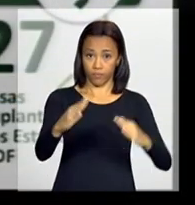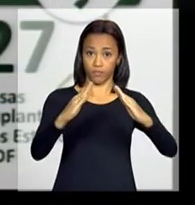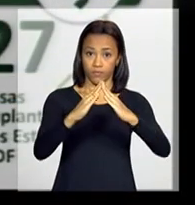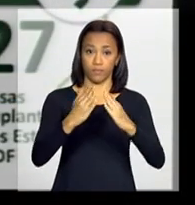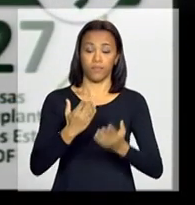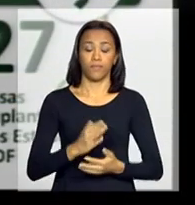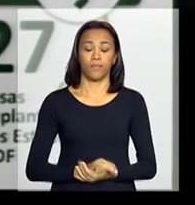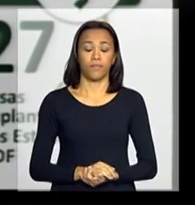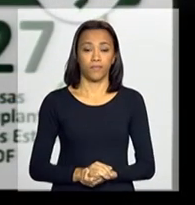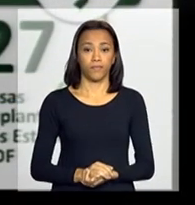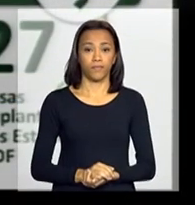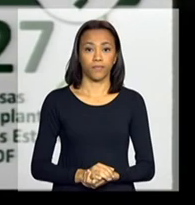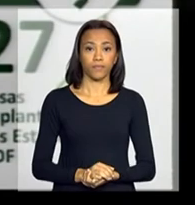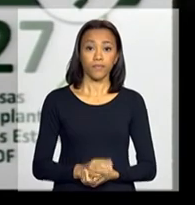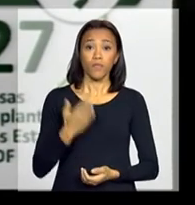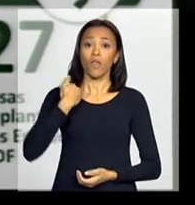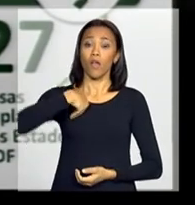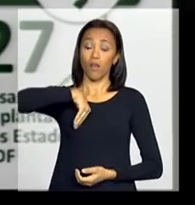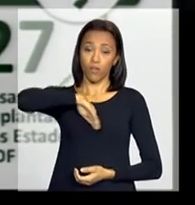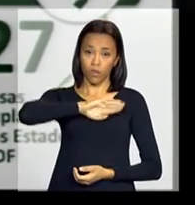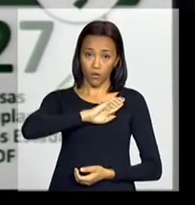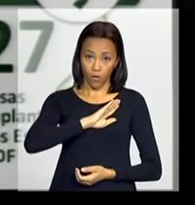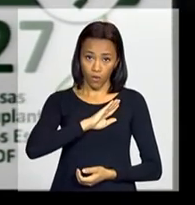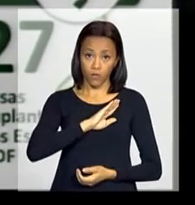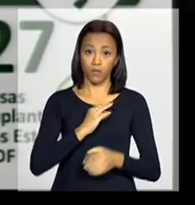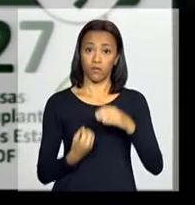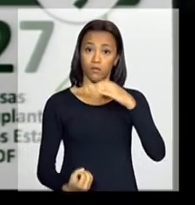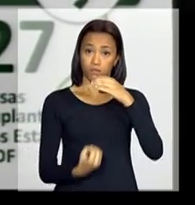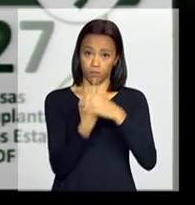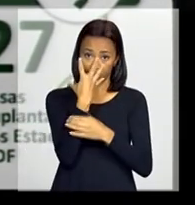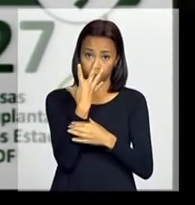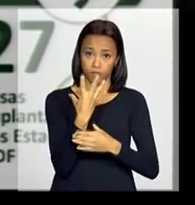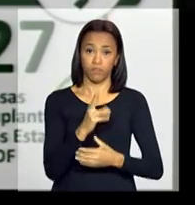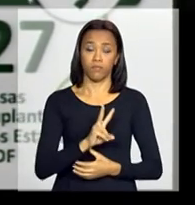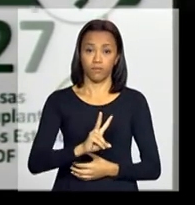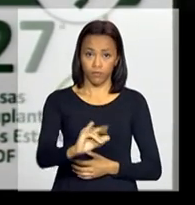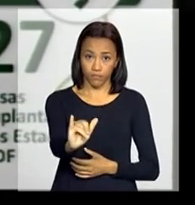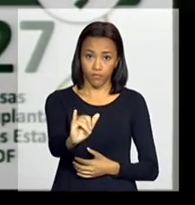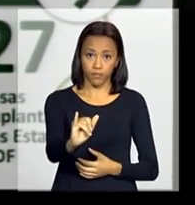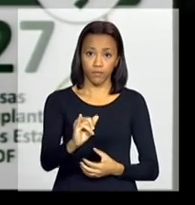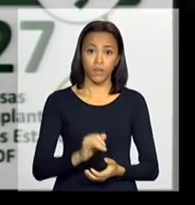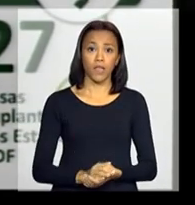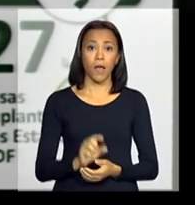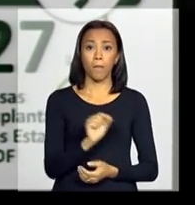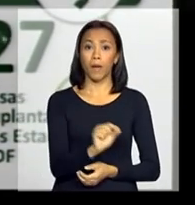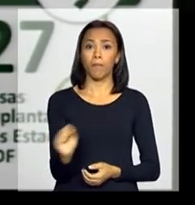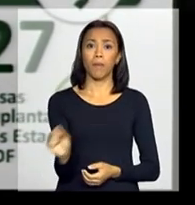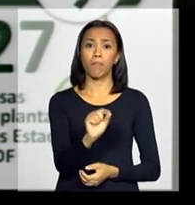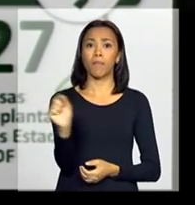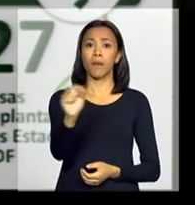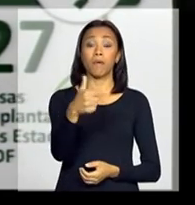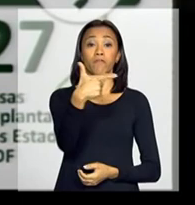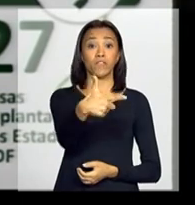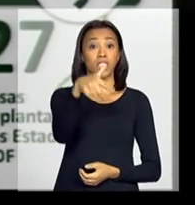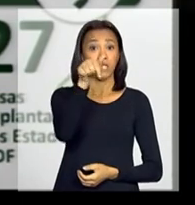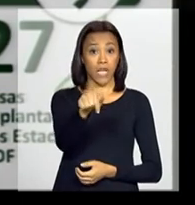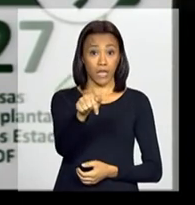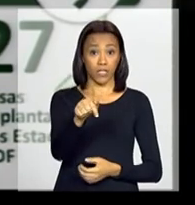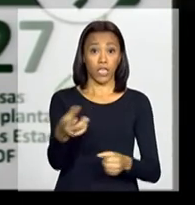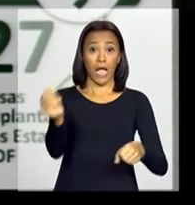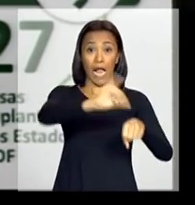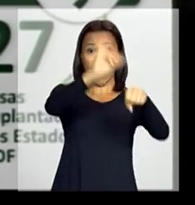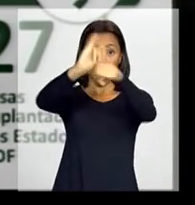o nosso e plantaremos é é nas 27 capitais